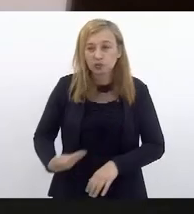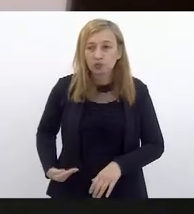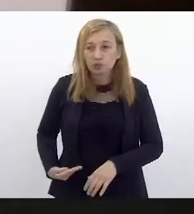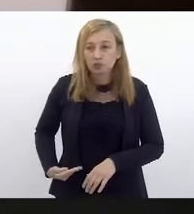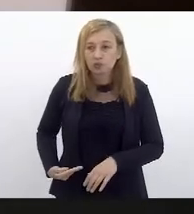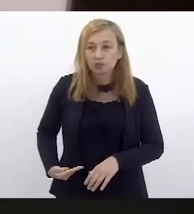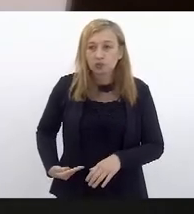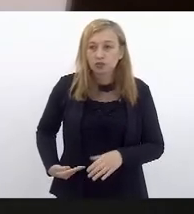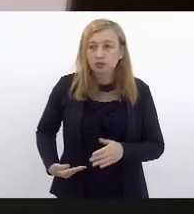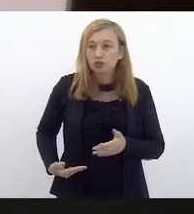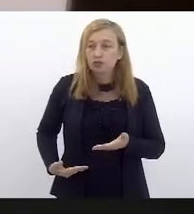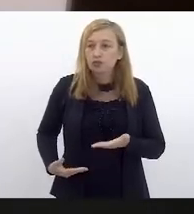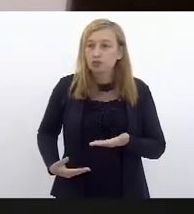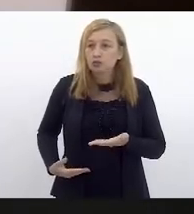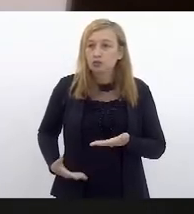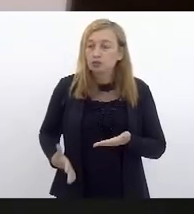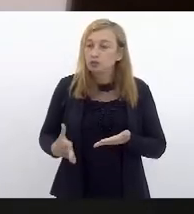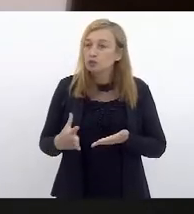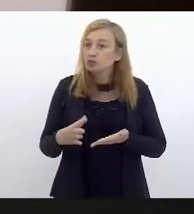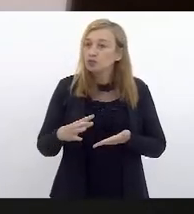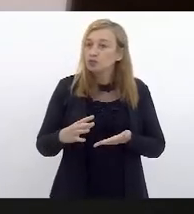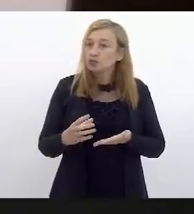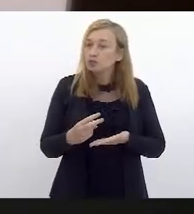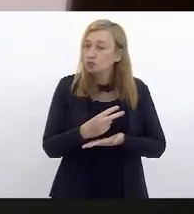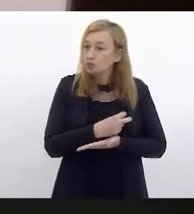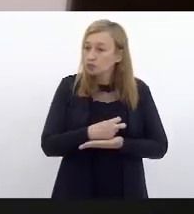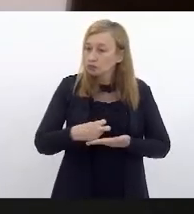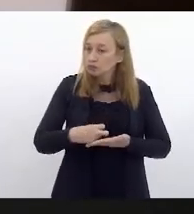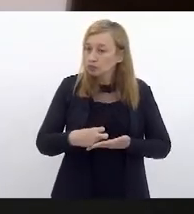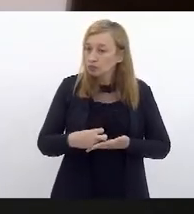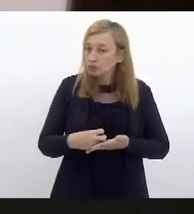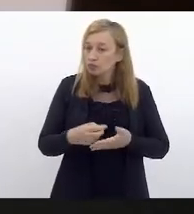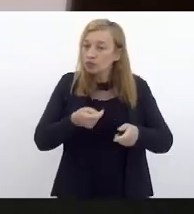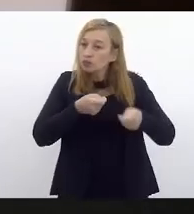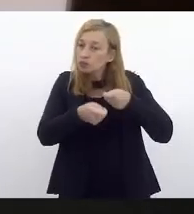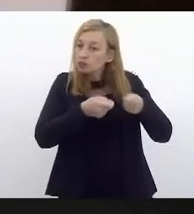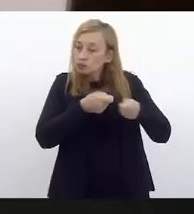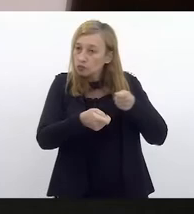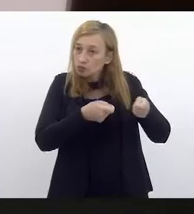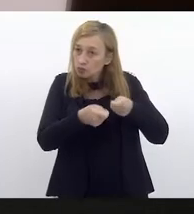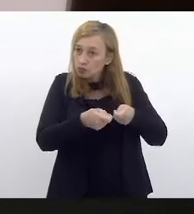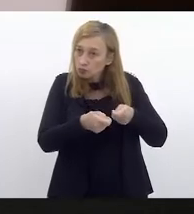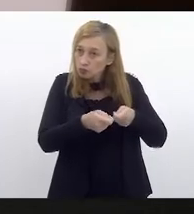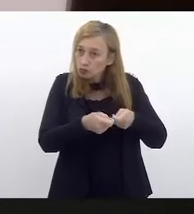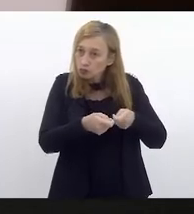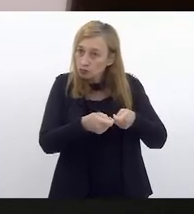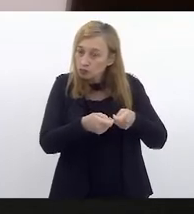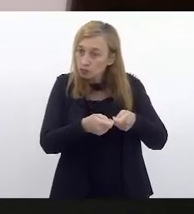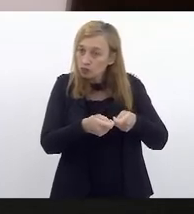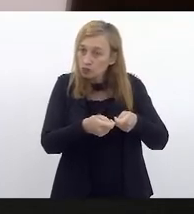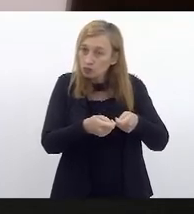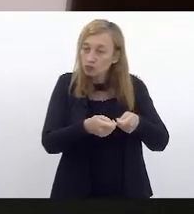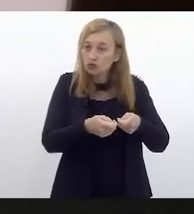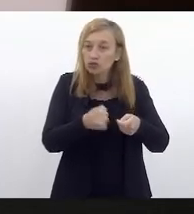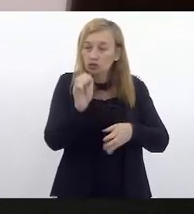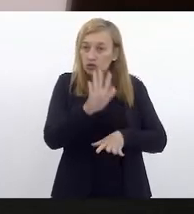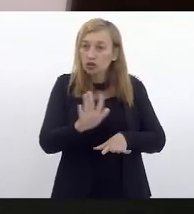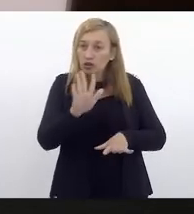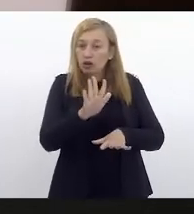Cassado, feita pela controladoria. Eu li no jornal de ontem que essa regulamentação